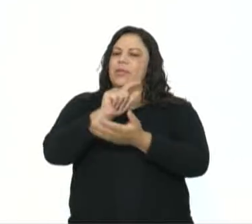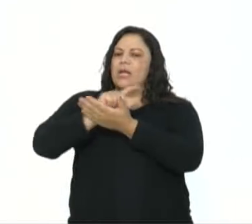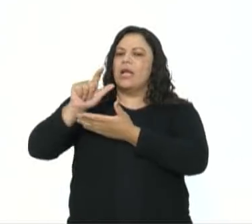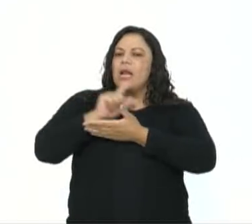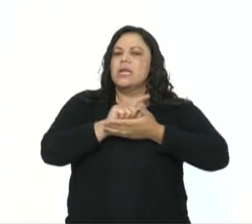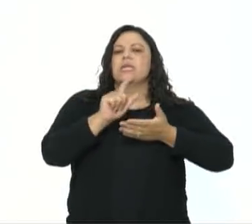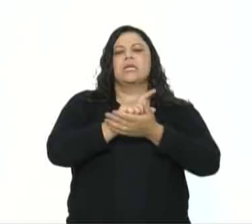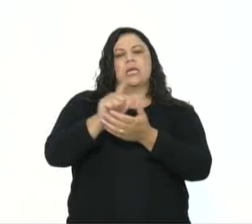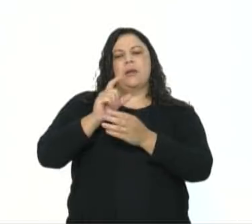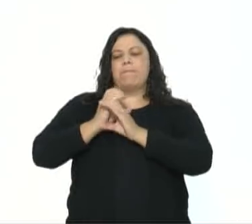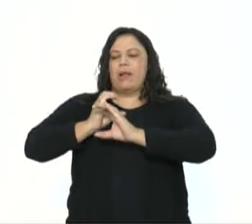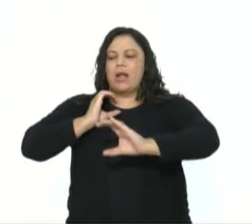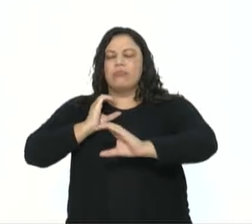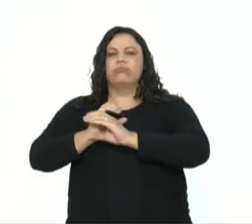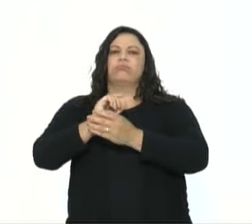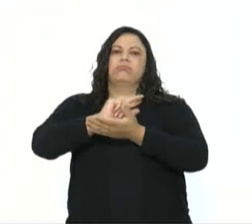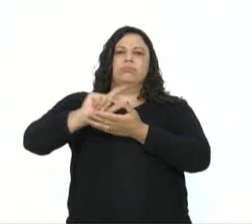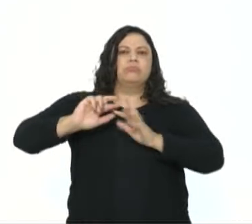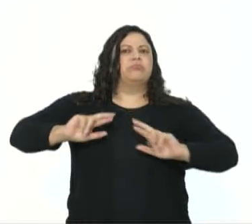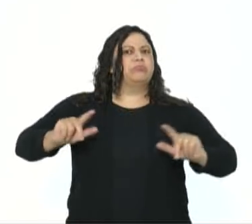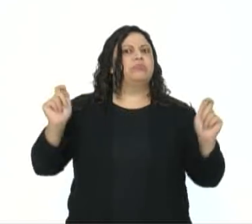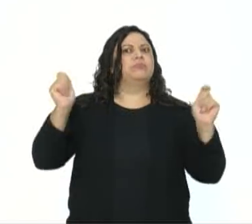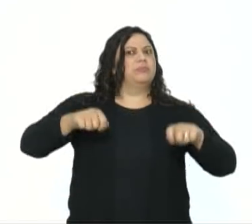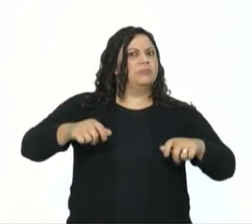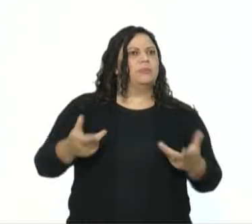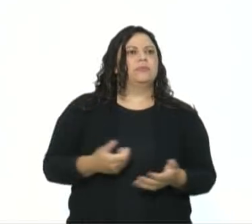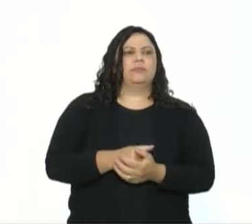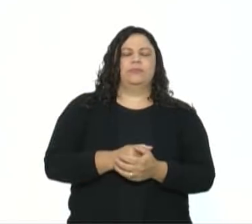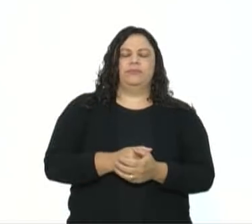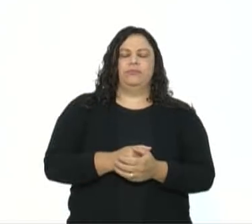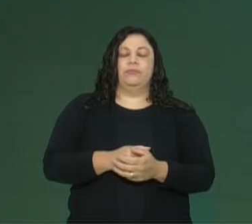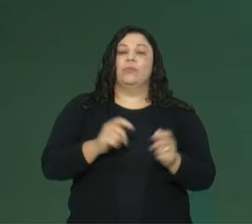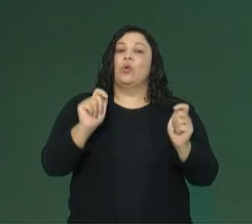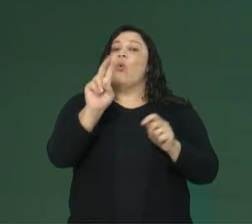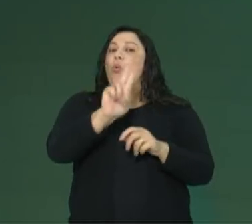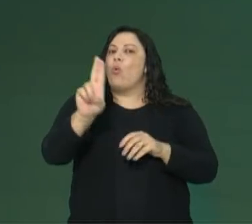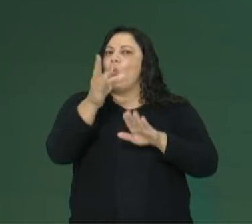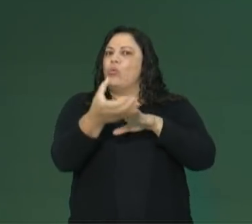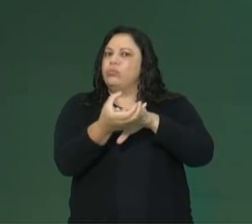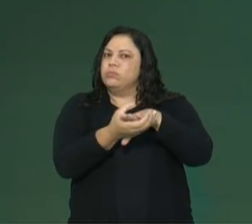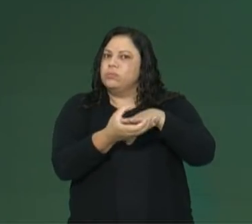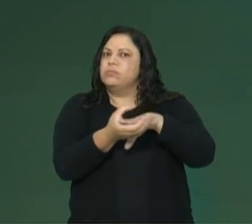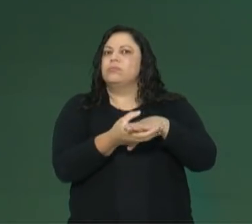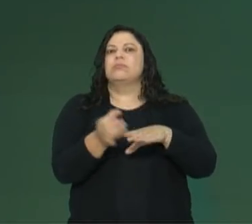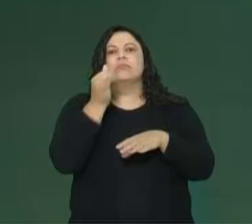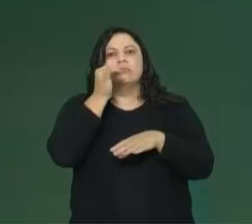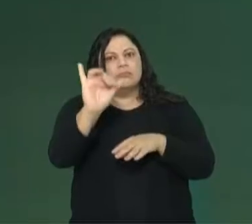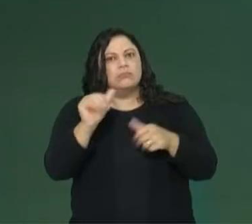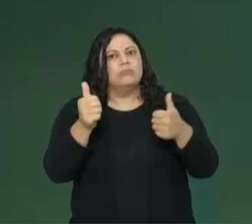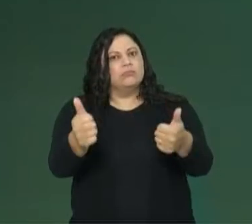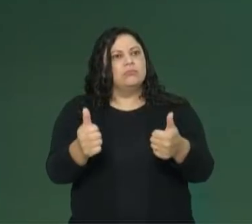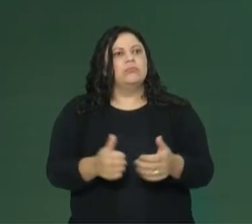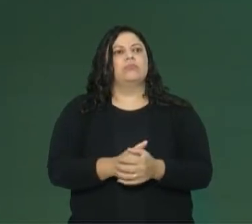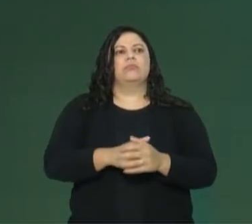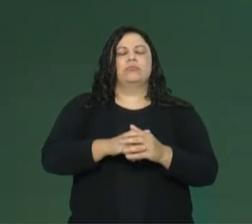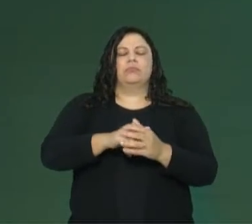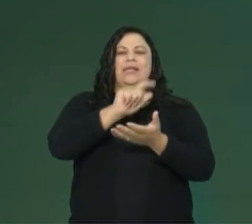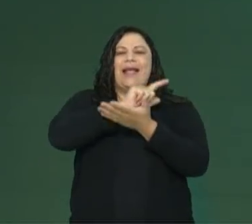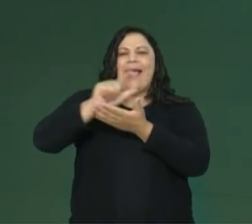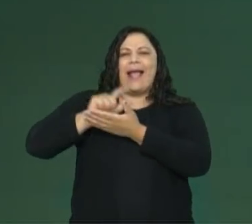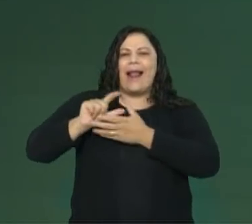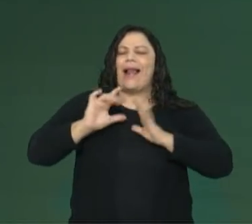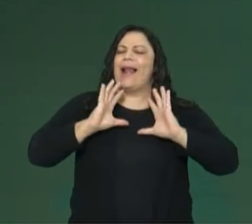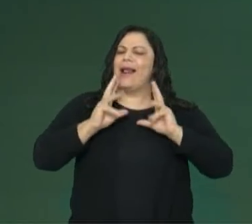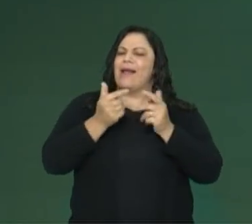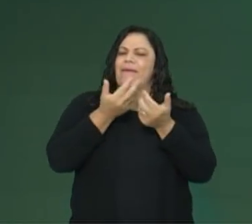previne? Óbvio. Não andar descalço previne? Também. Lavar bem os alimentos previne? É